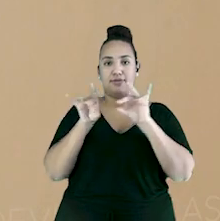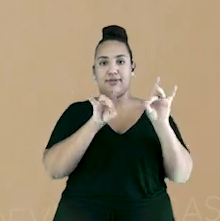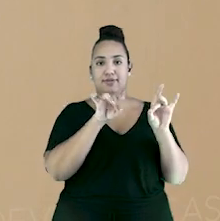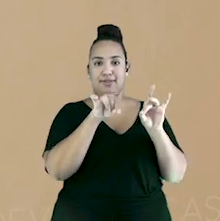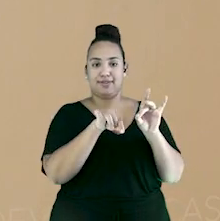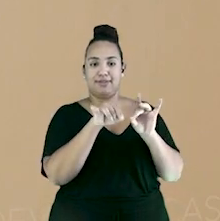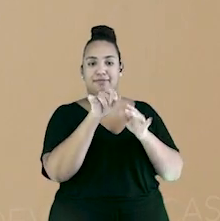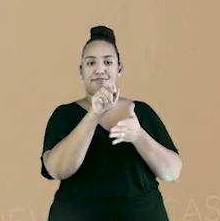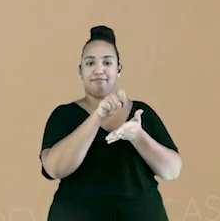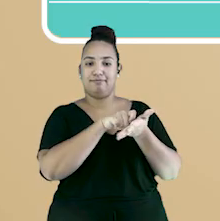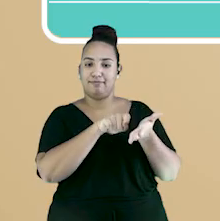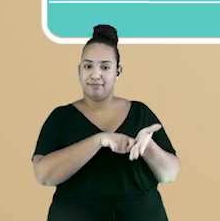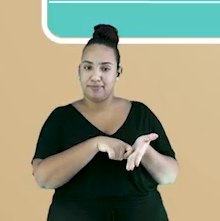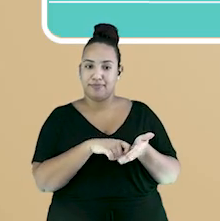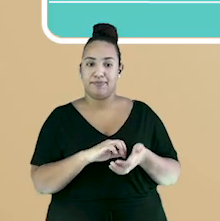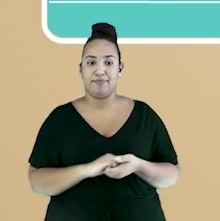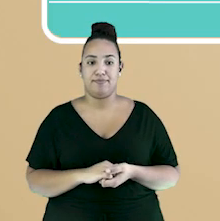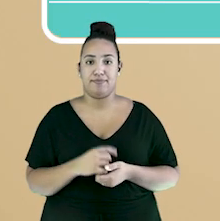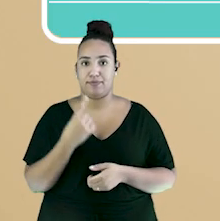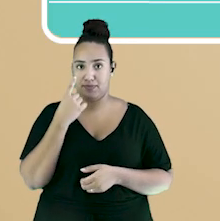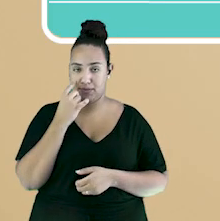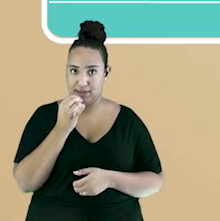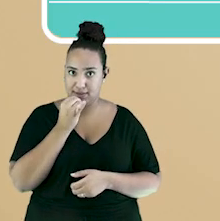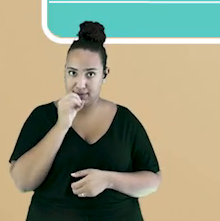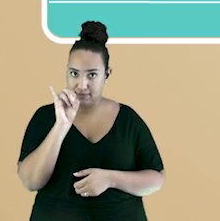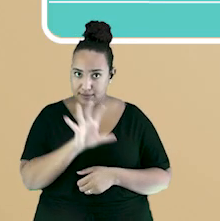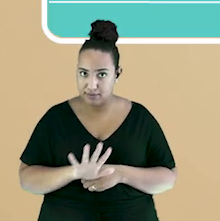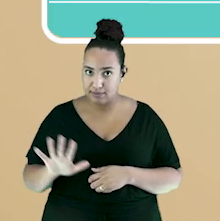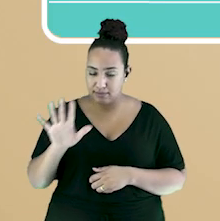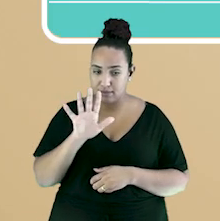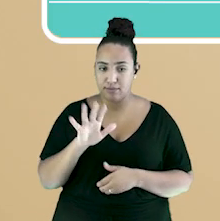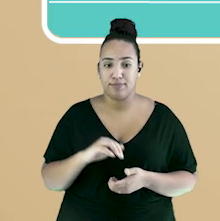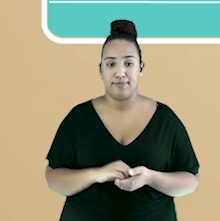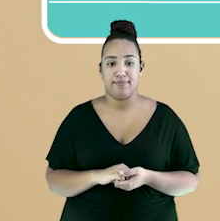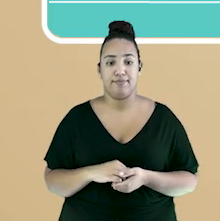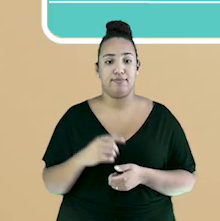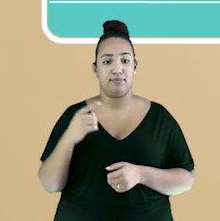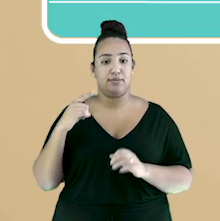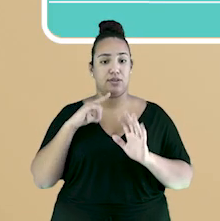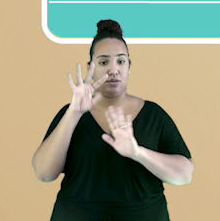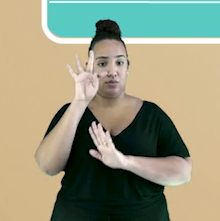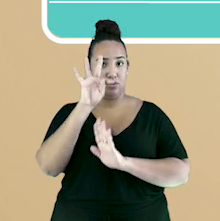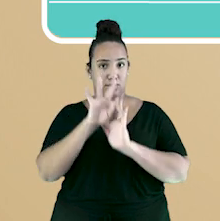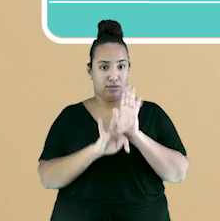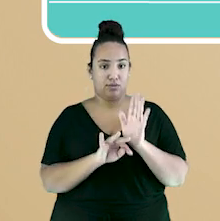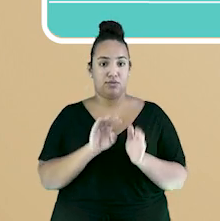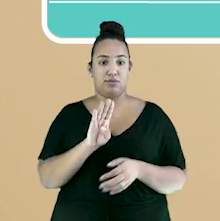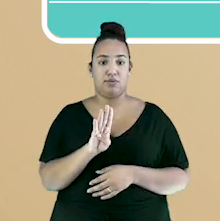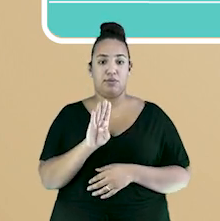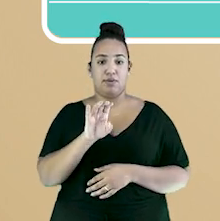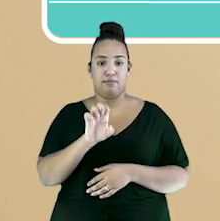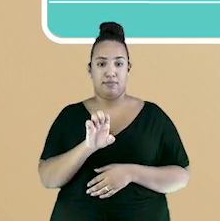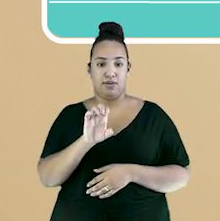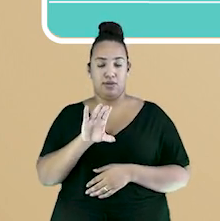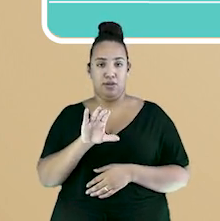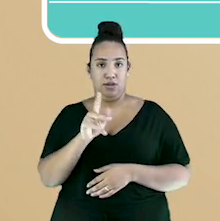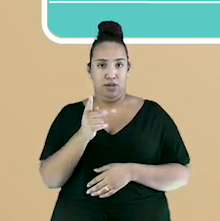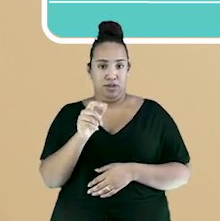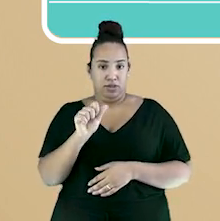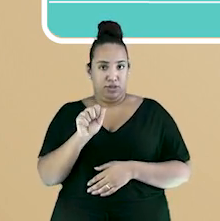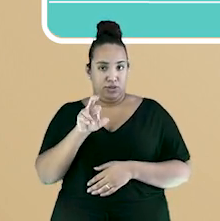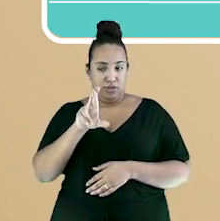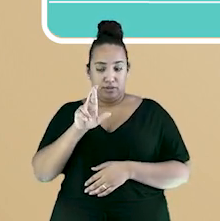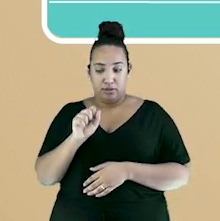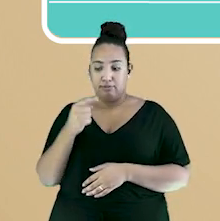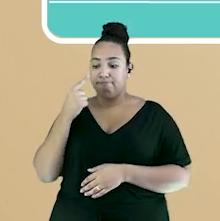com o texto que está sendo escrito. Nesse outro exemplo, o trecho escrito pelo autor Bechara é interpretado pelo autor do texto e